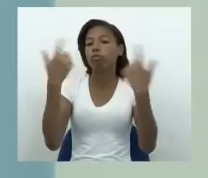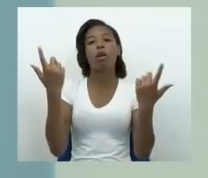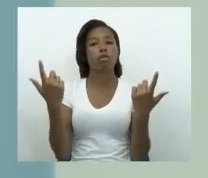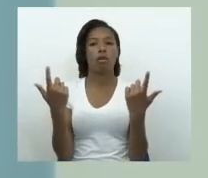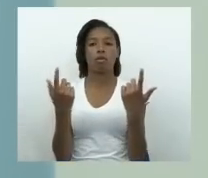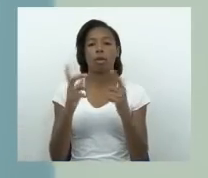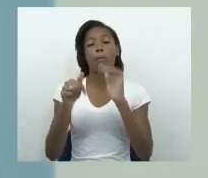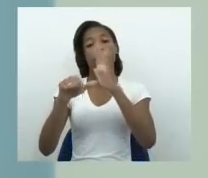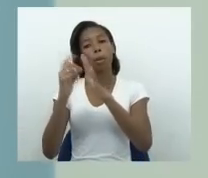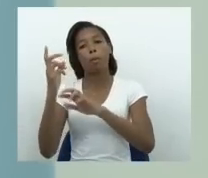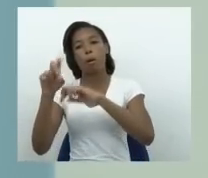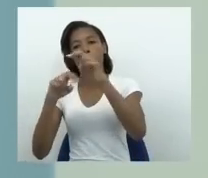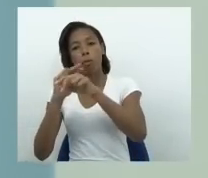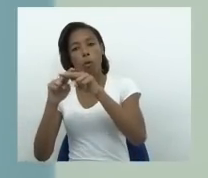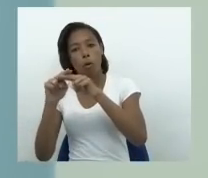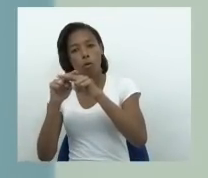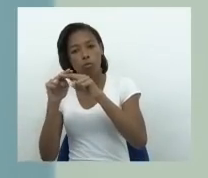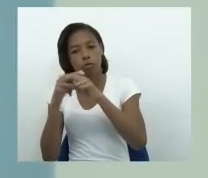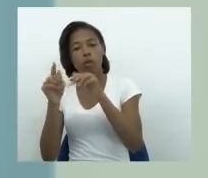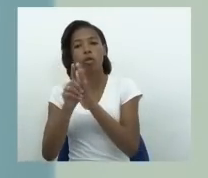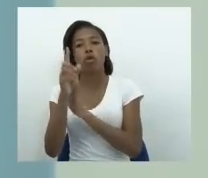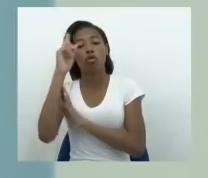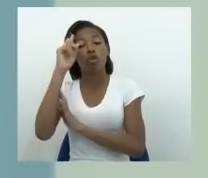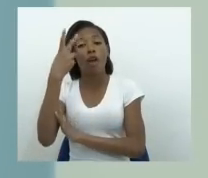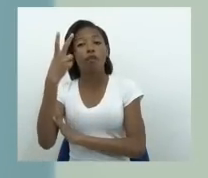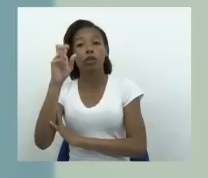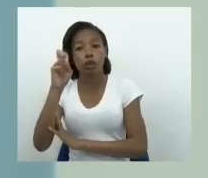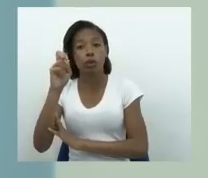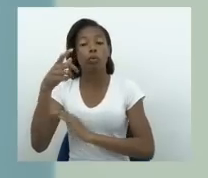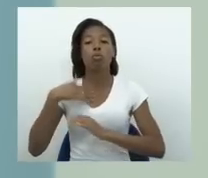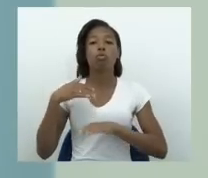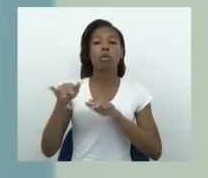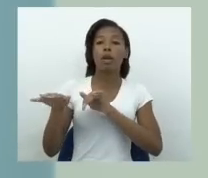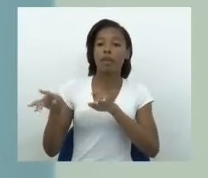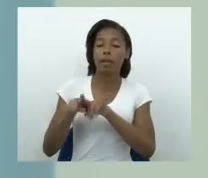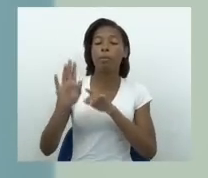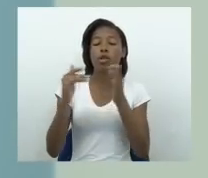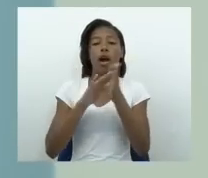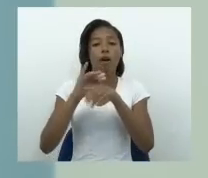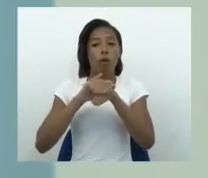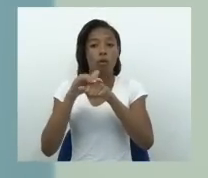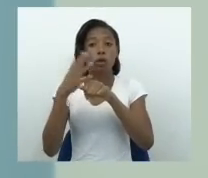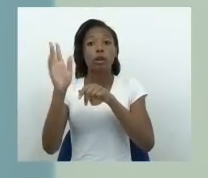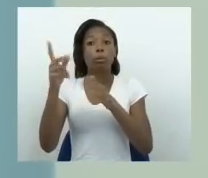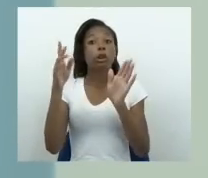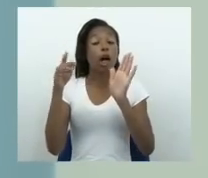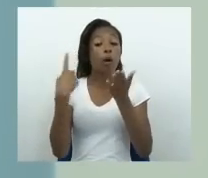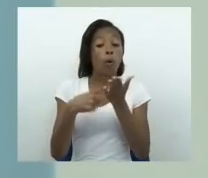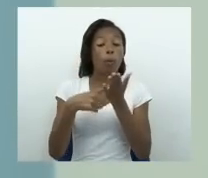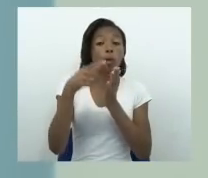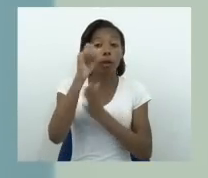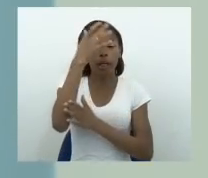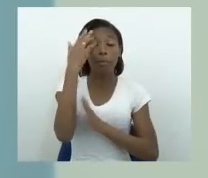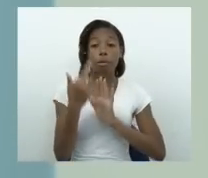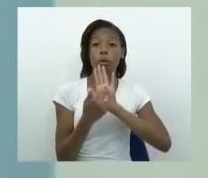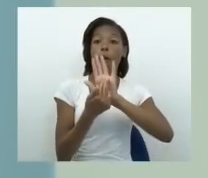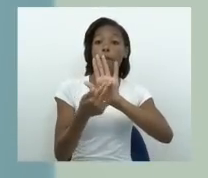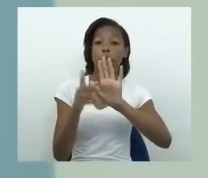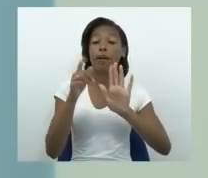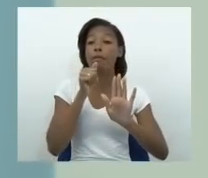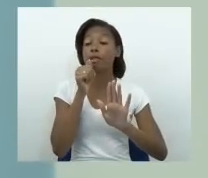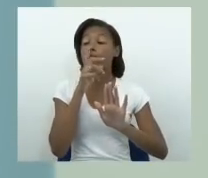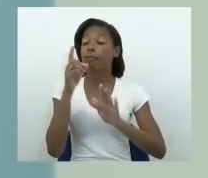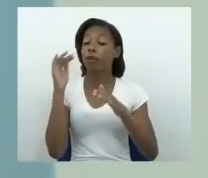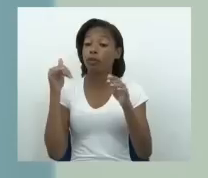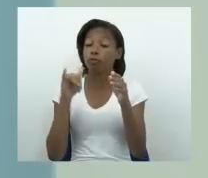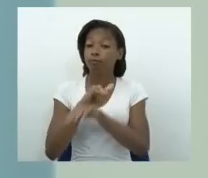numa reunião aqui no dia 21 de setembro com os assessores. Também nessa reunião ficou decidido que os representantes, os candidatos que não